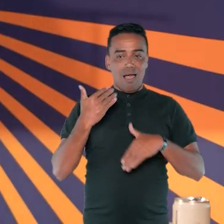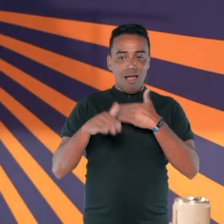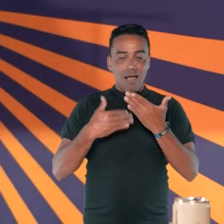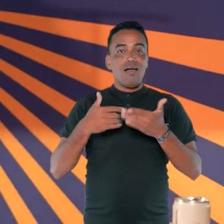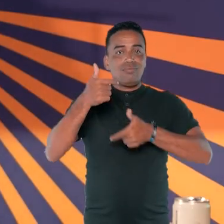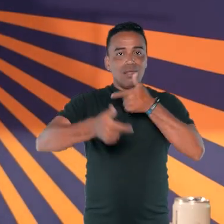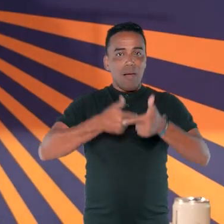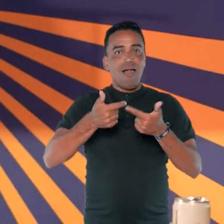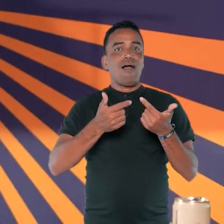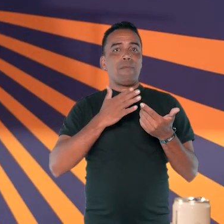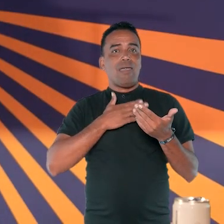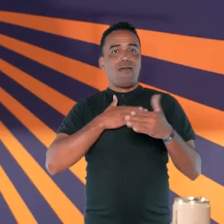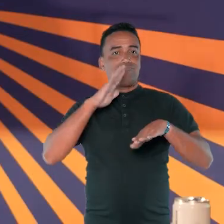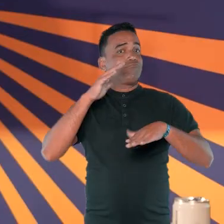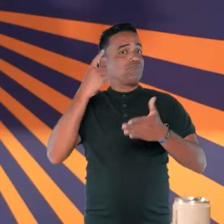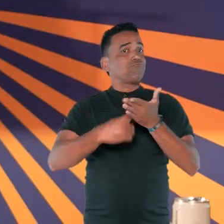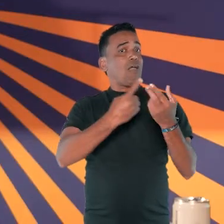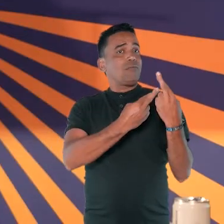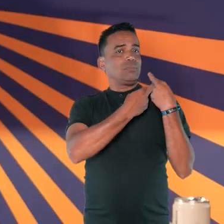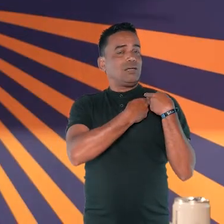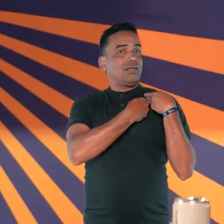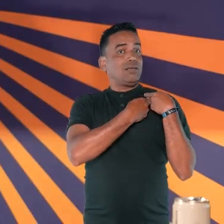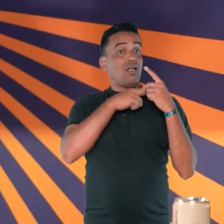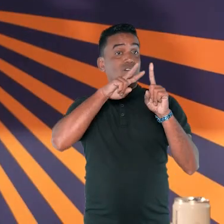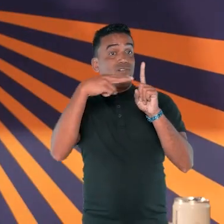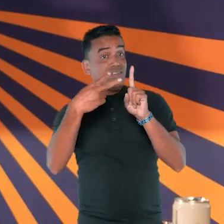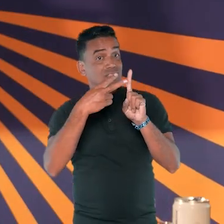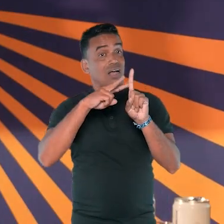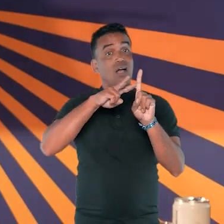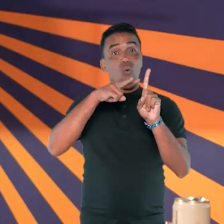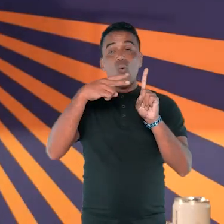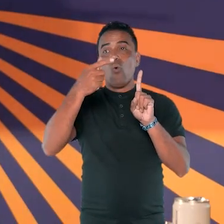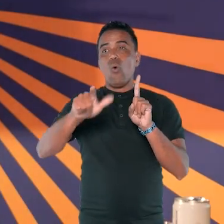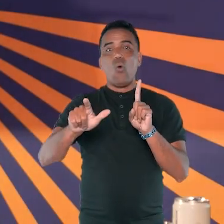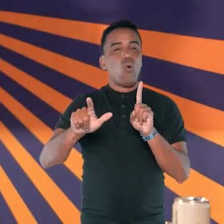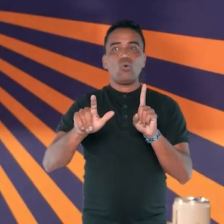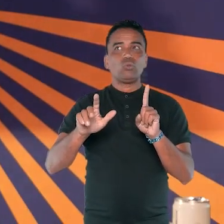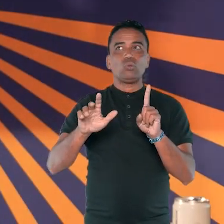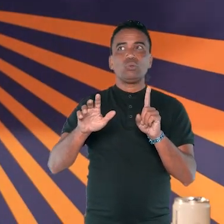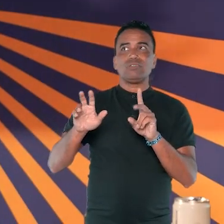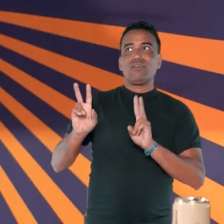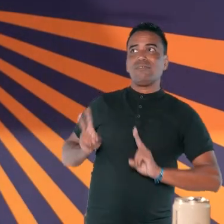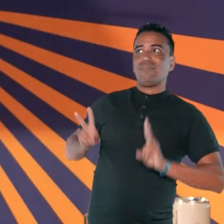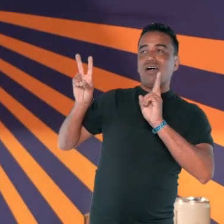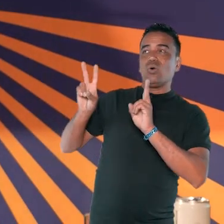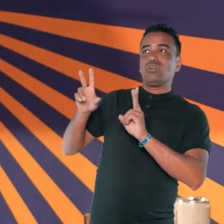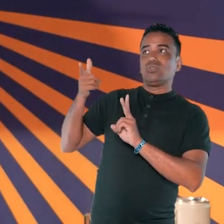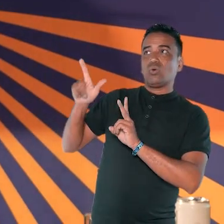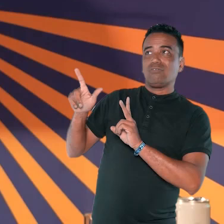funções, seria com outros olhos, e eu não sei como tirar esses que eu recebi e colocar outros no